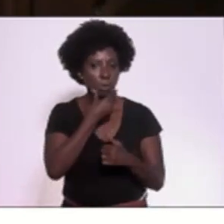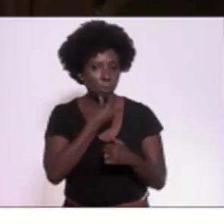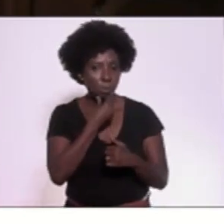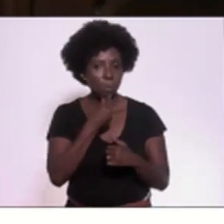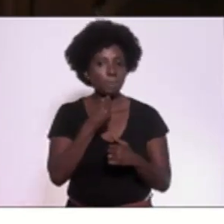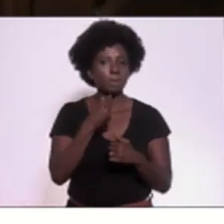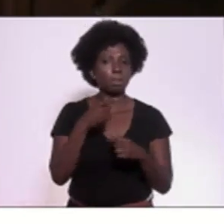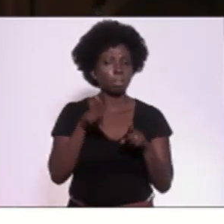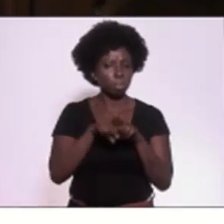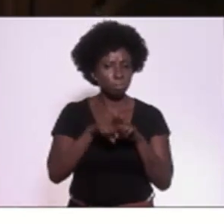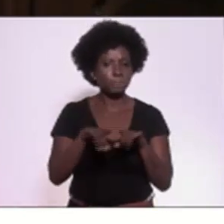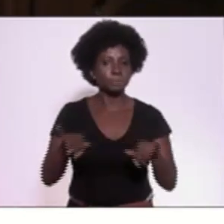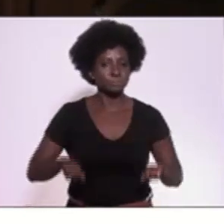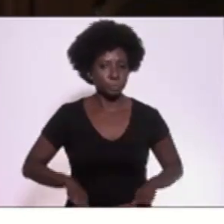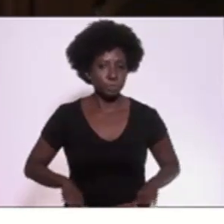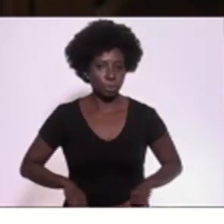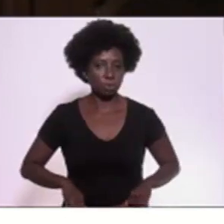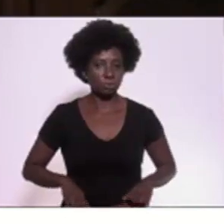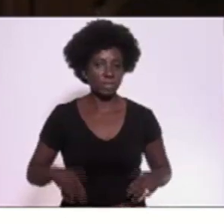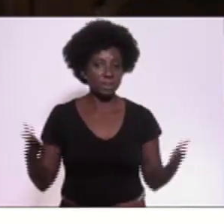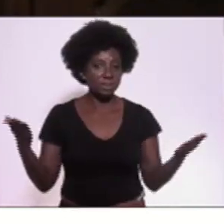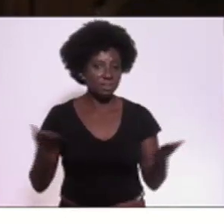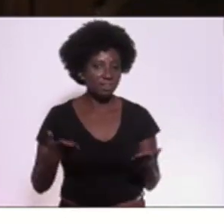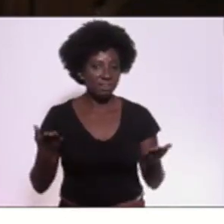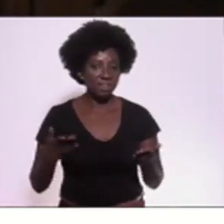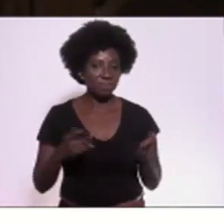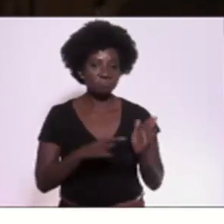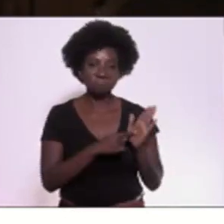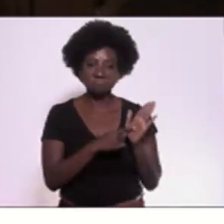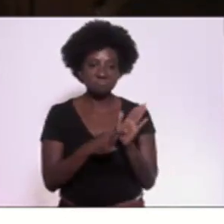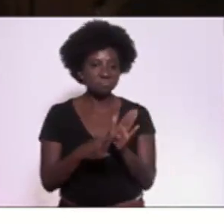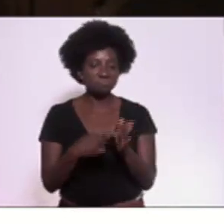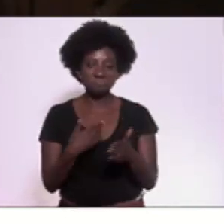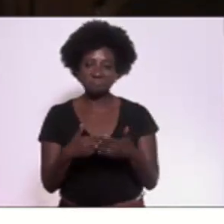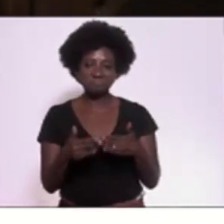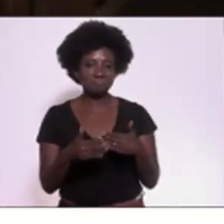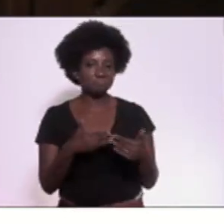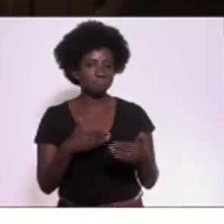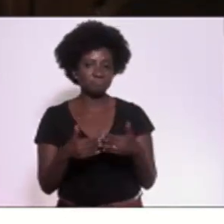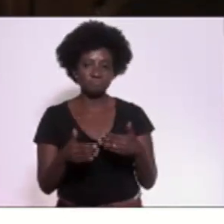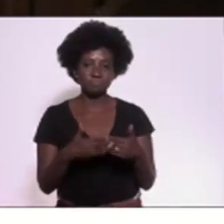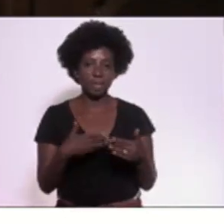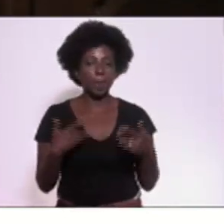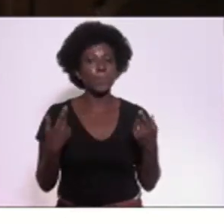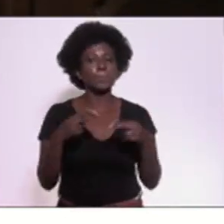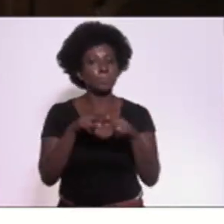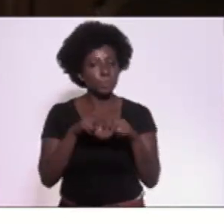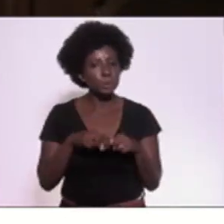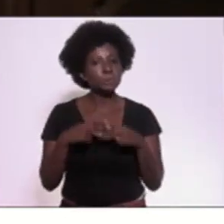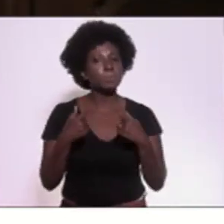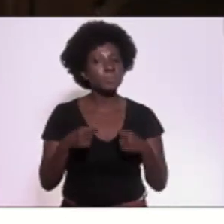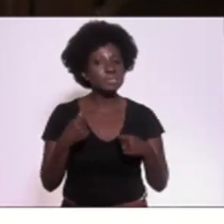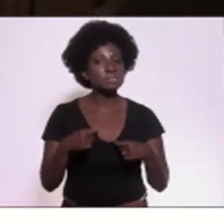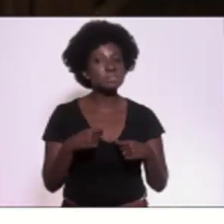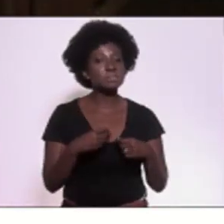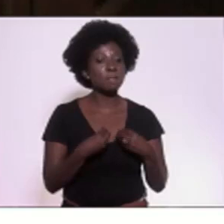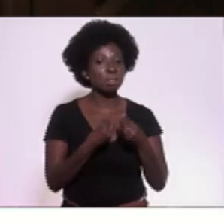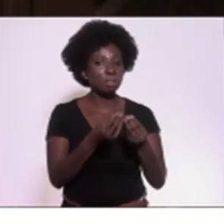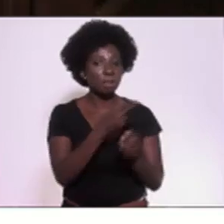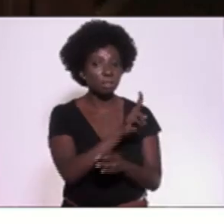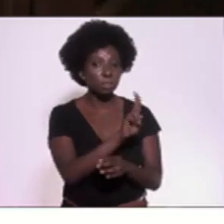diante desse feminicídio político. E aí a gente precisa dar nomes. Digo muito, falo muito sobre isso, porque